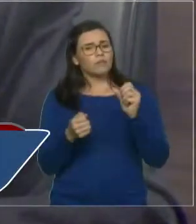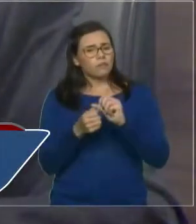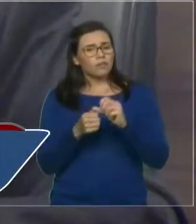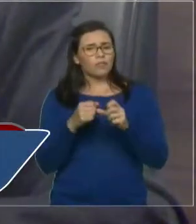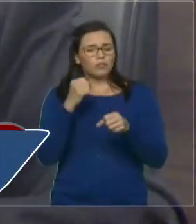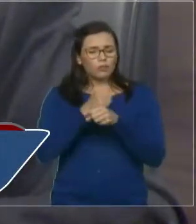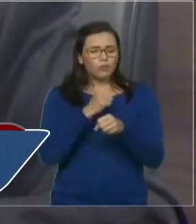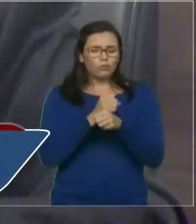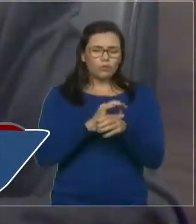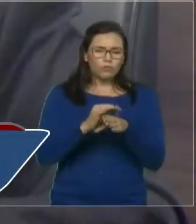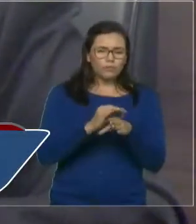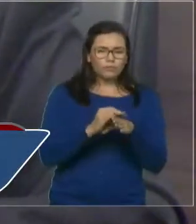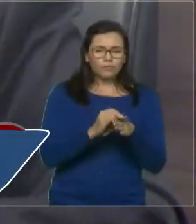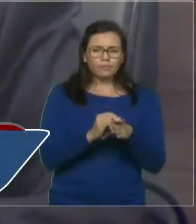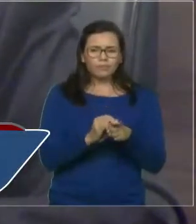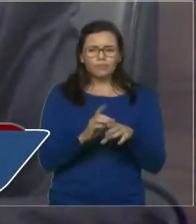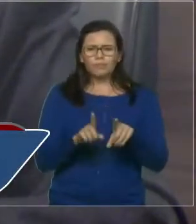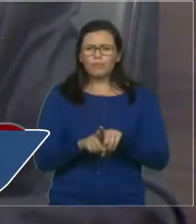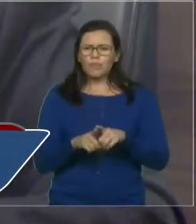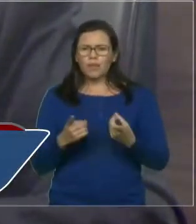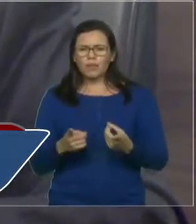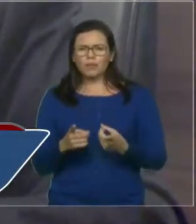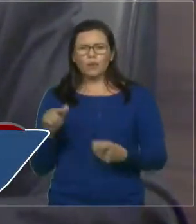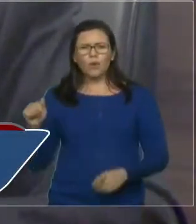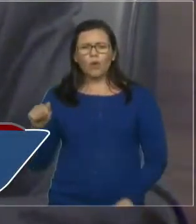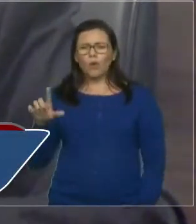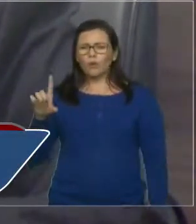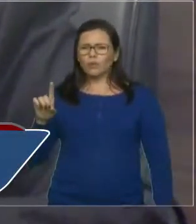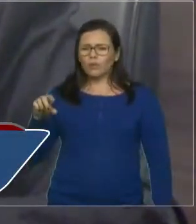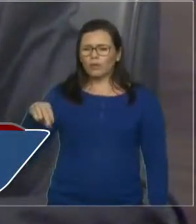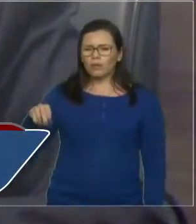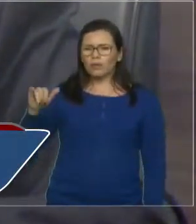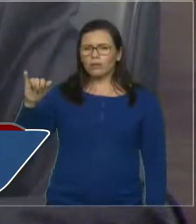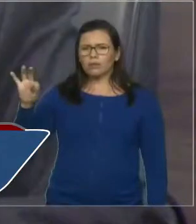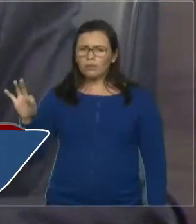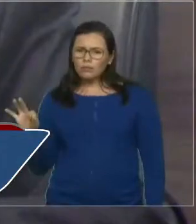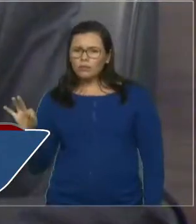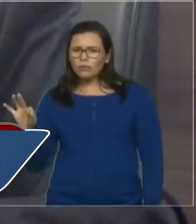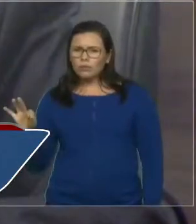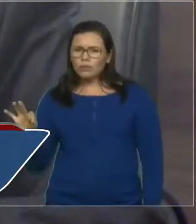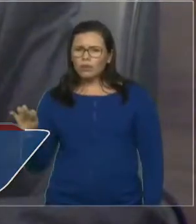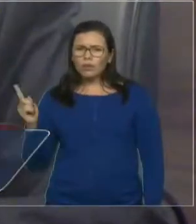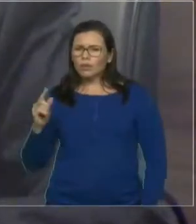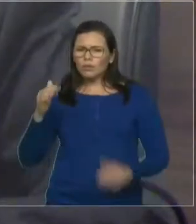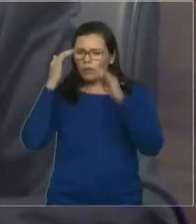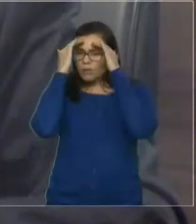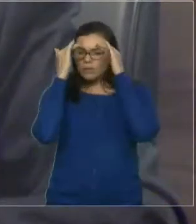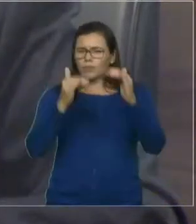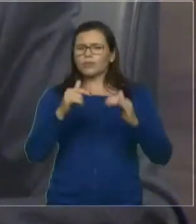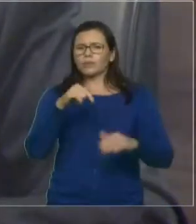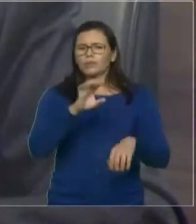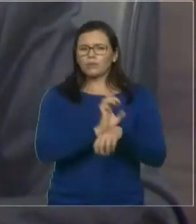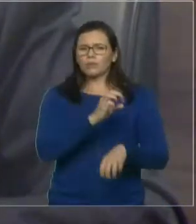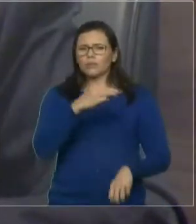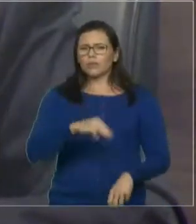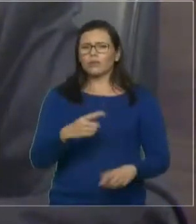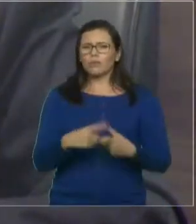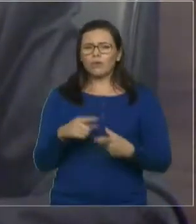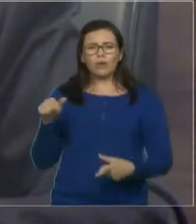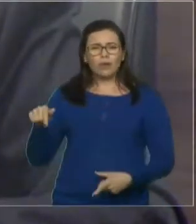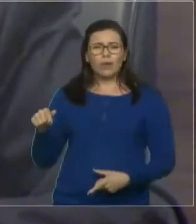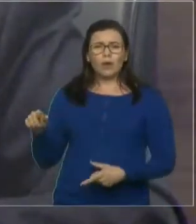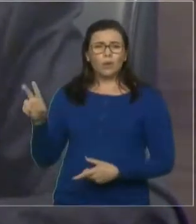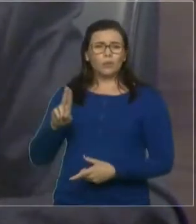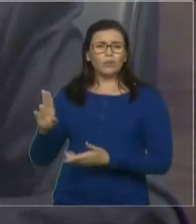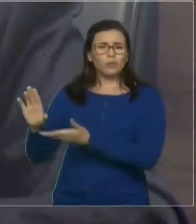tem que repudiar essa forma como eles estão agindo com os maranhenses e que a gente possa tomar providência o mais rapidamente possível. Até porque não é de